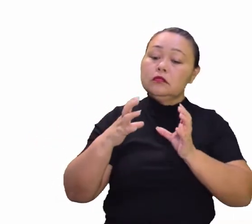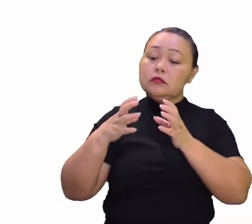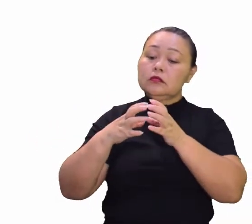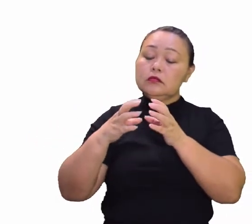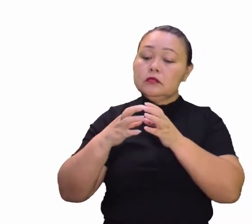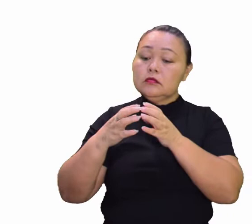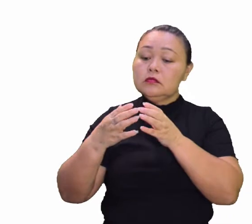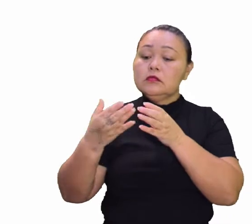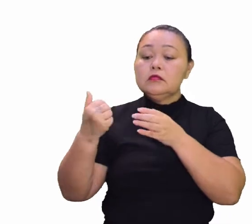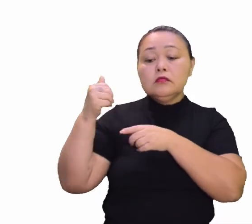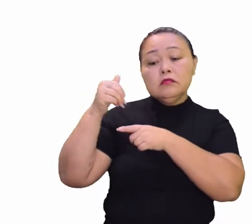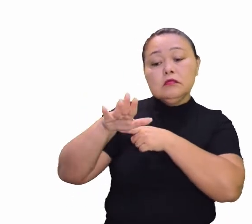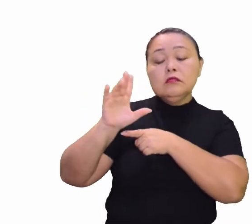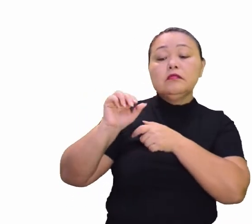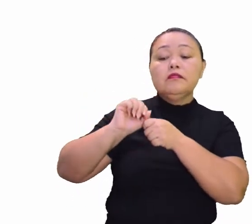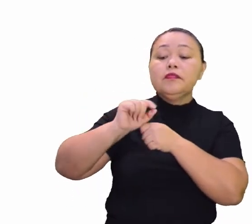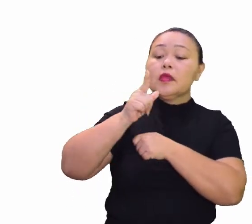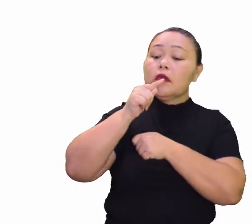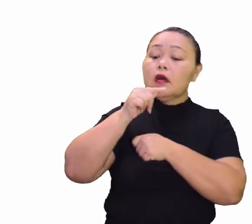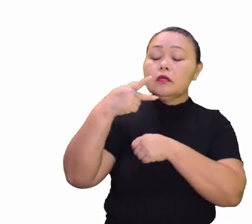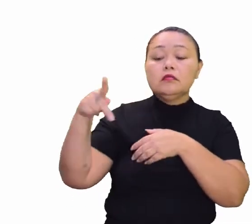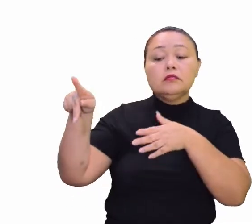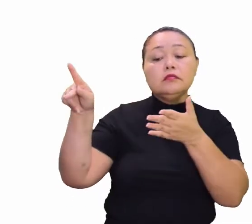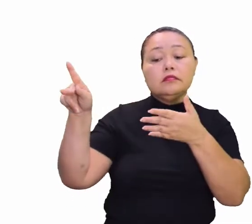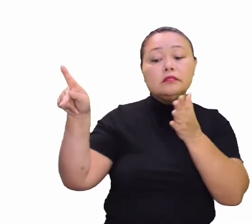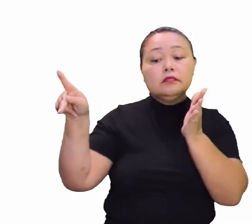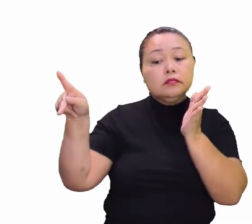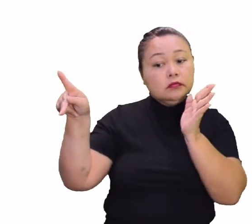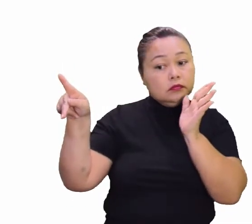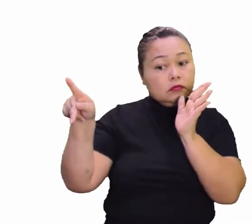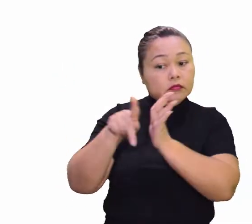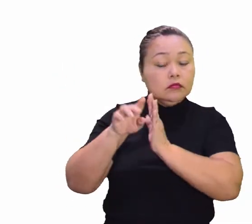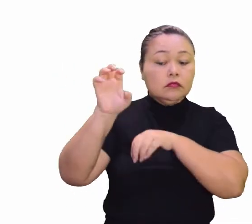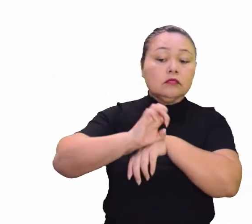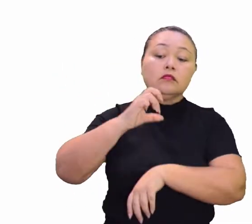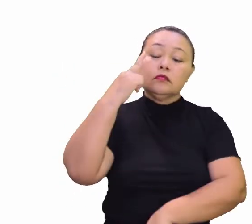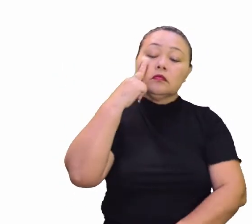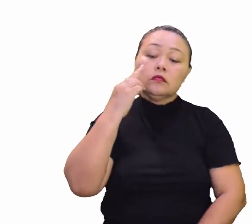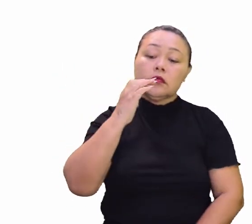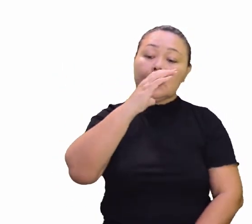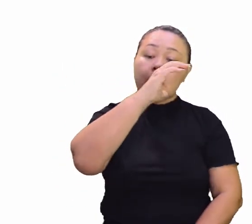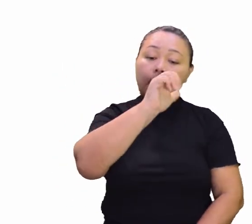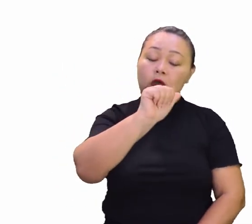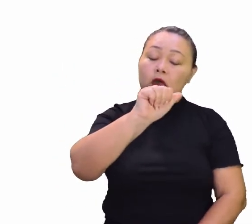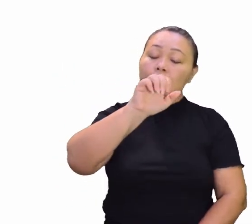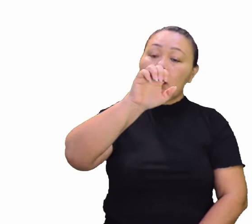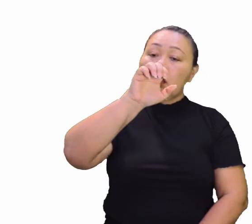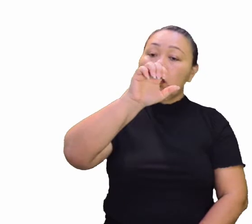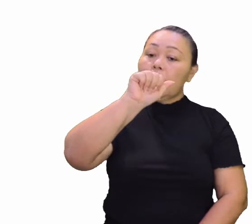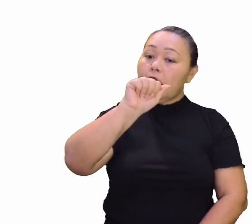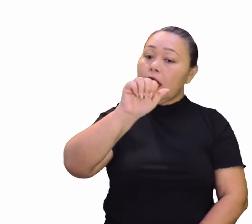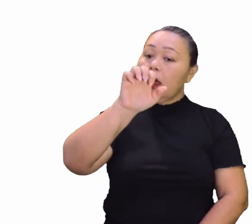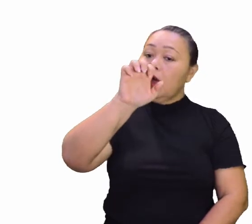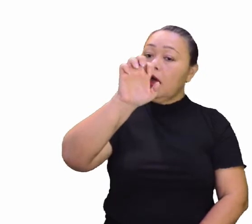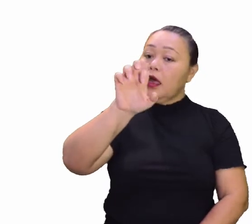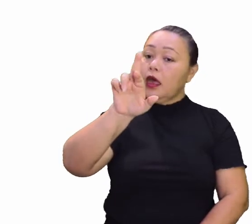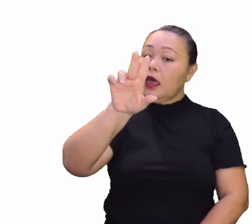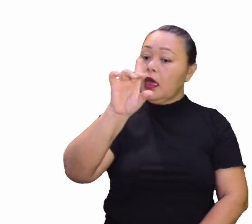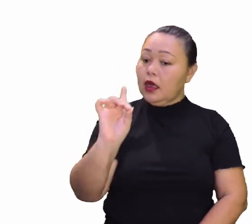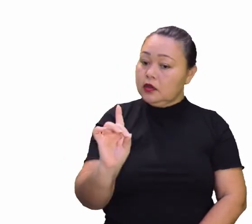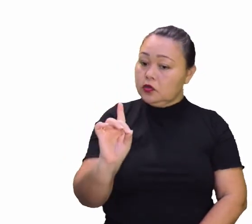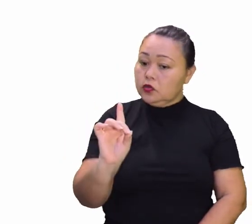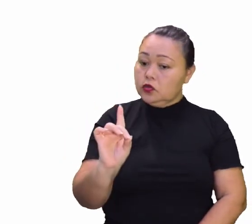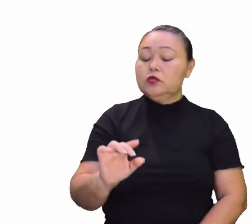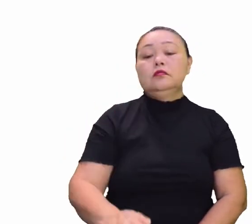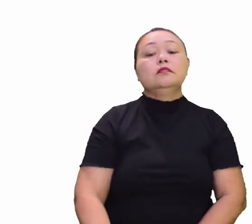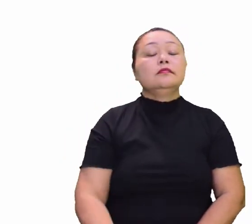de Abastecimento de Água de Rondônia, Exatamente. CAERD. É isso que faz esse serviço em Rondônia,